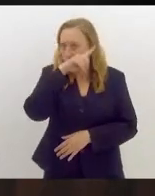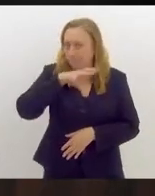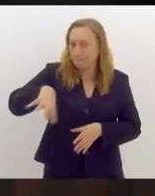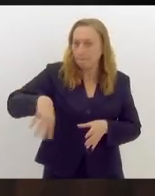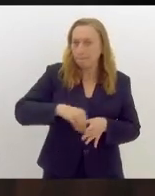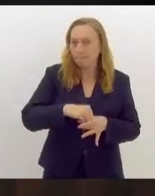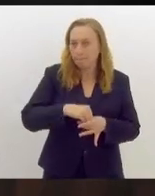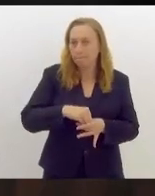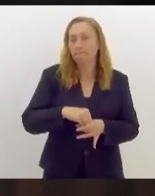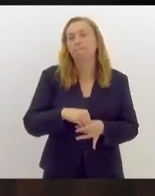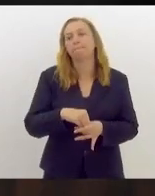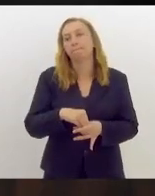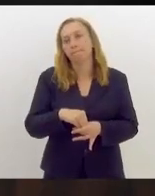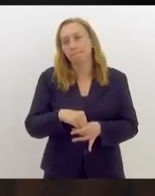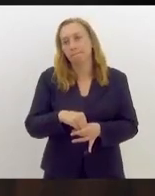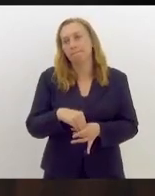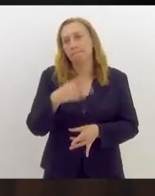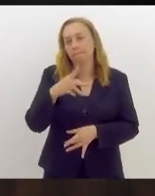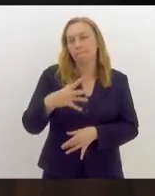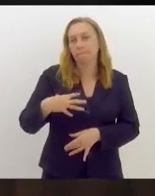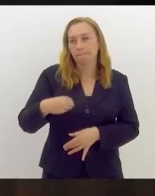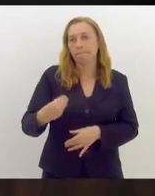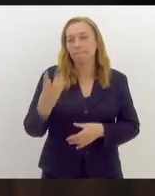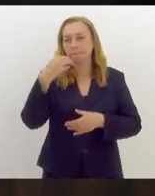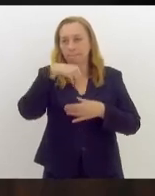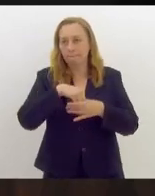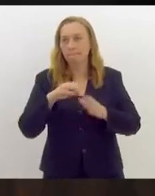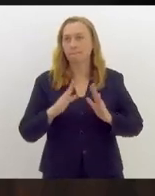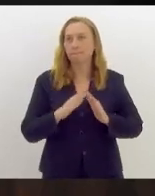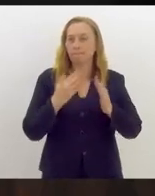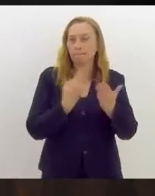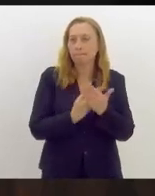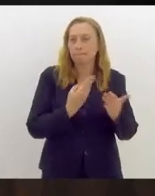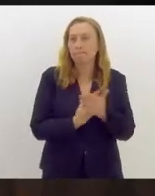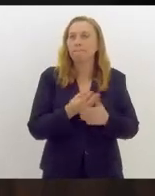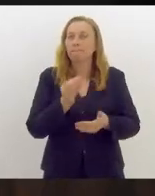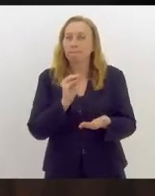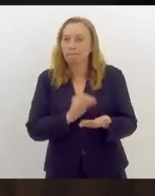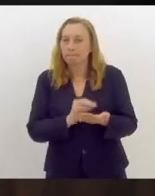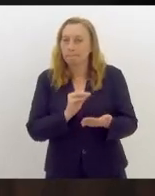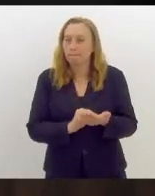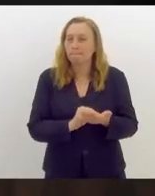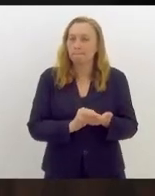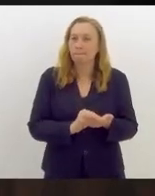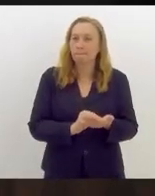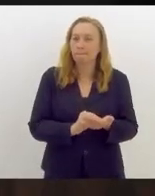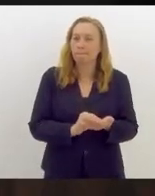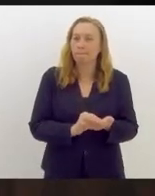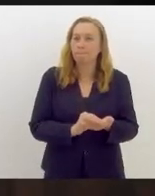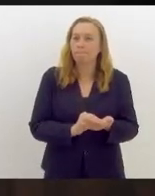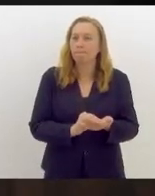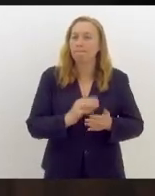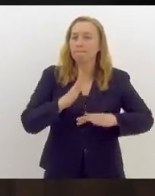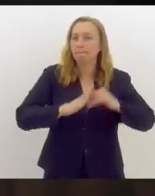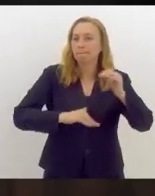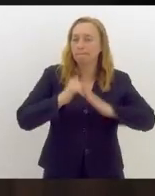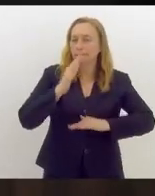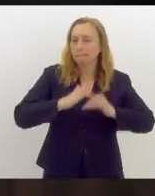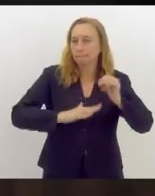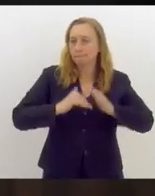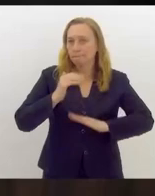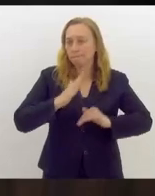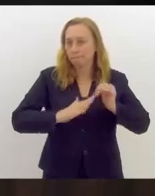inserir de incluir os seus filhos dentro de sala de aula por falta dos mediadores Eu pediria a atenção aí dois